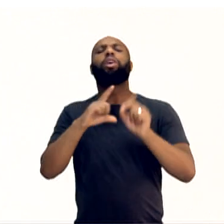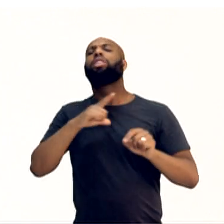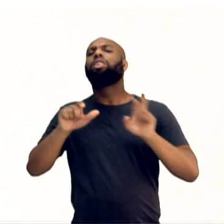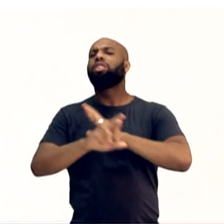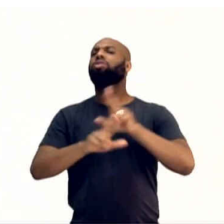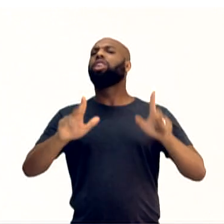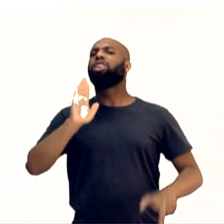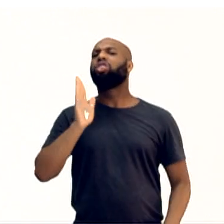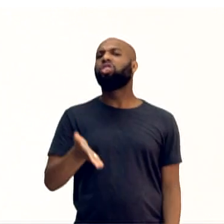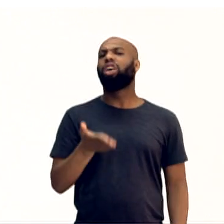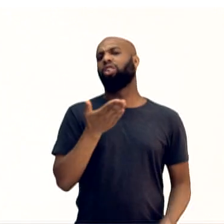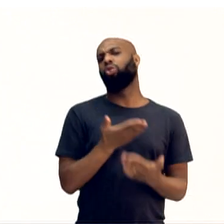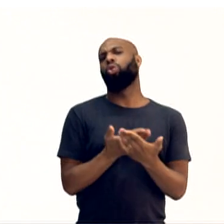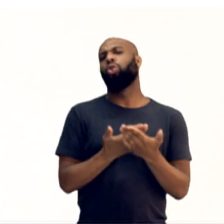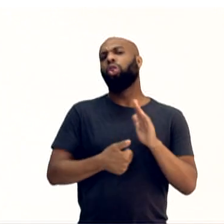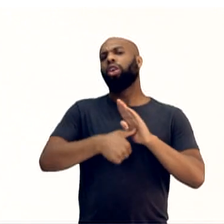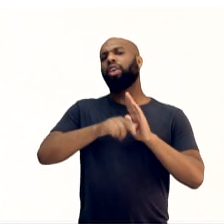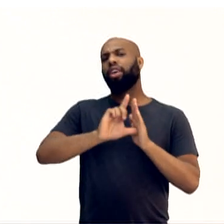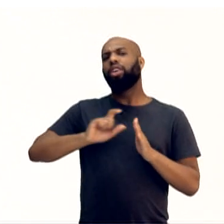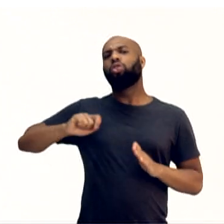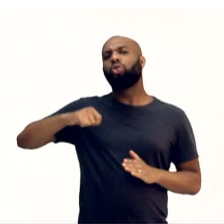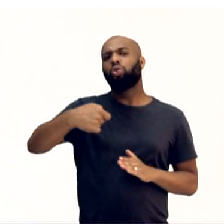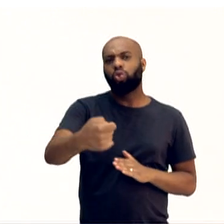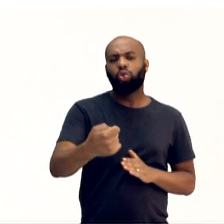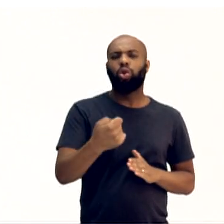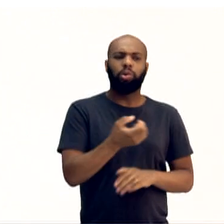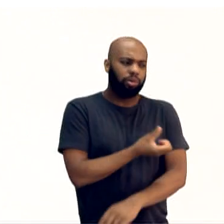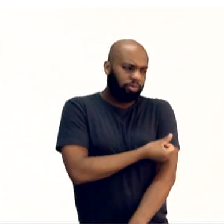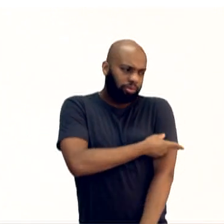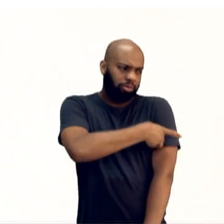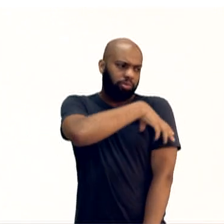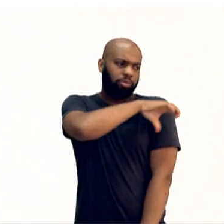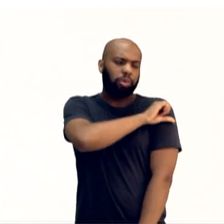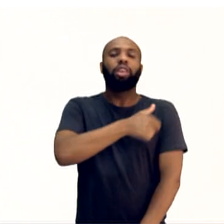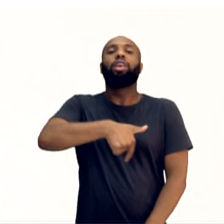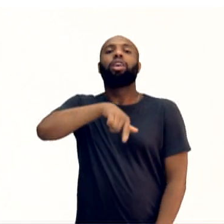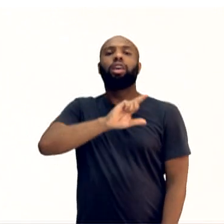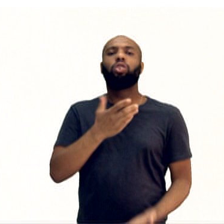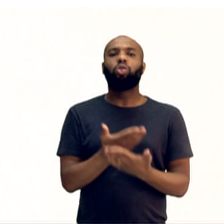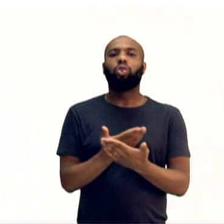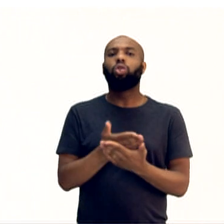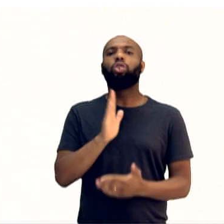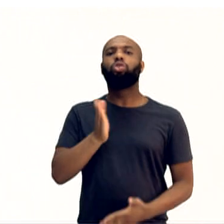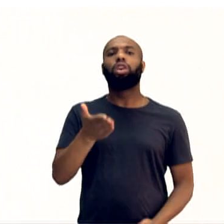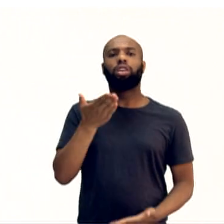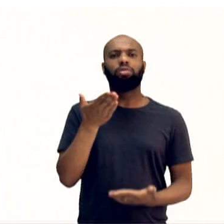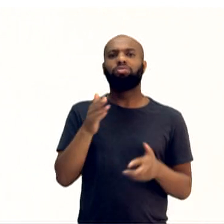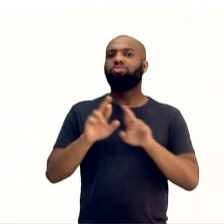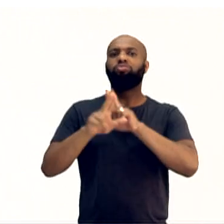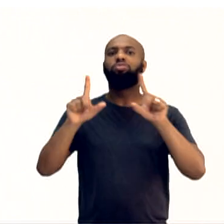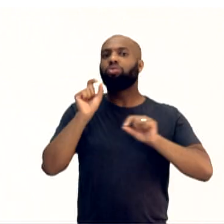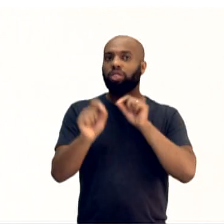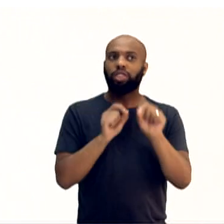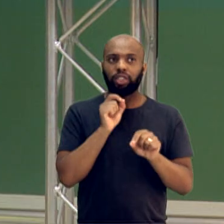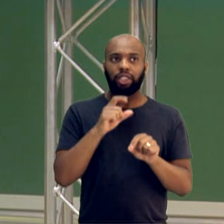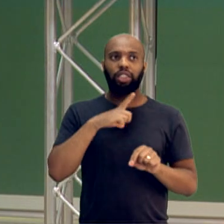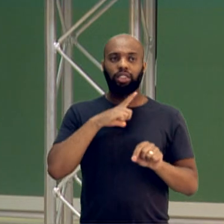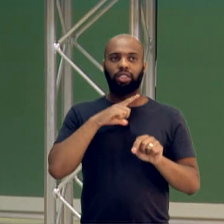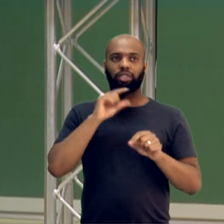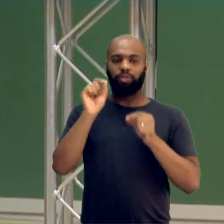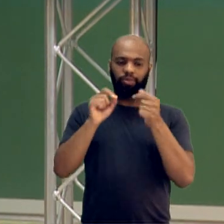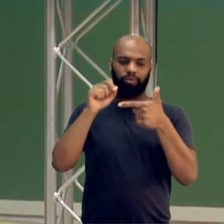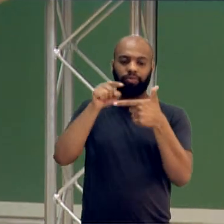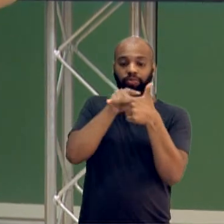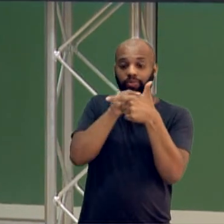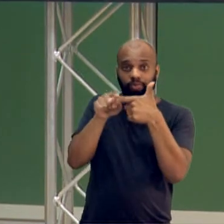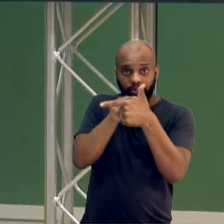gente já vinha realizando nas séries anteriores? O que é diferente aqui é exatamente